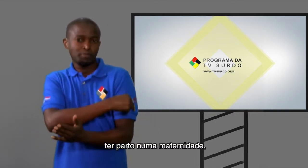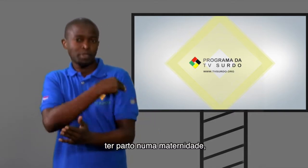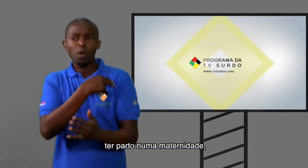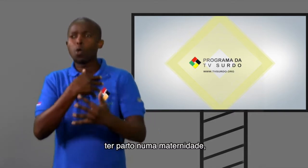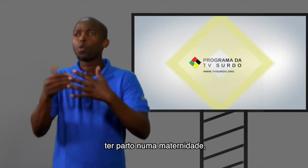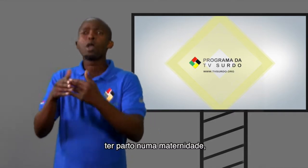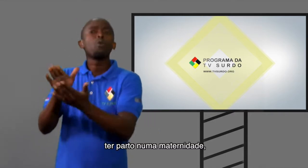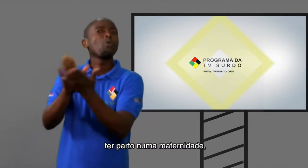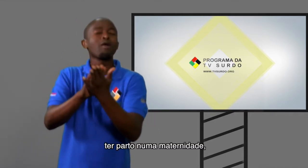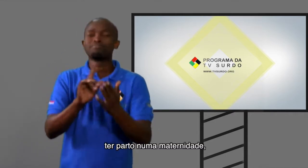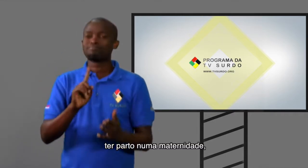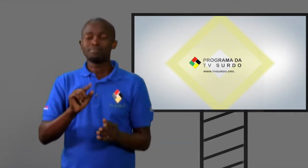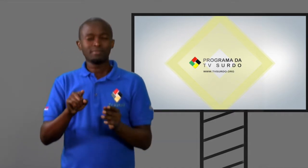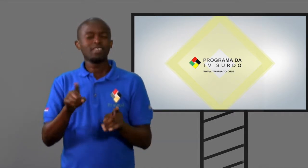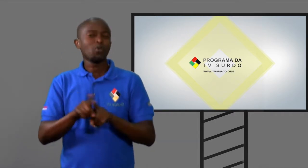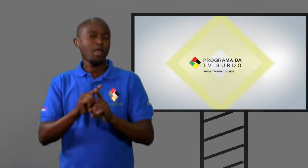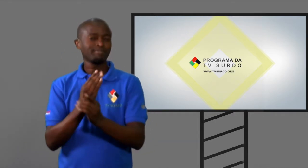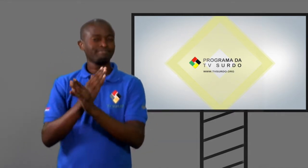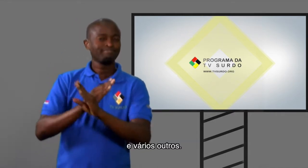ter parto numa maternidade